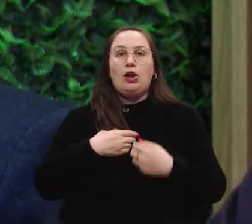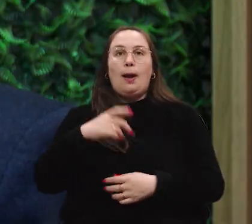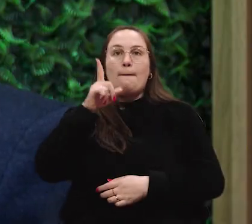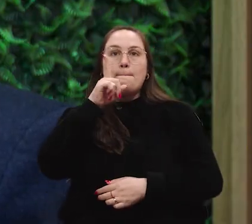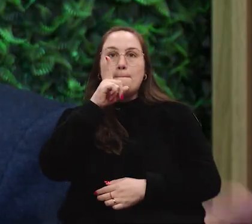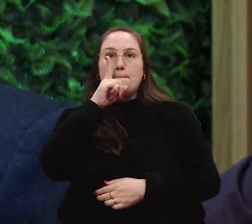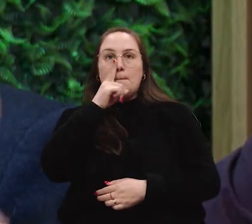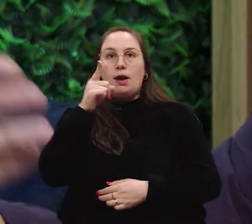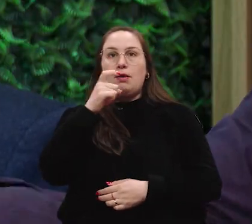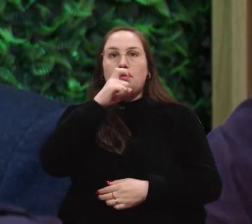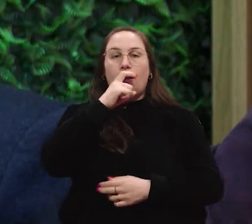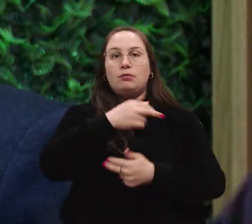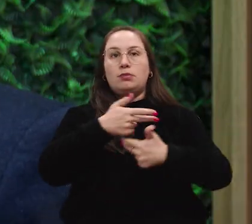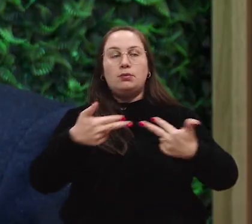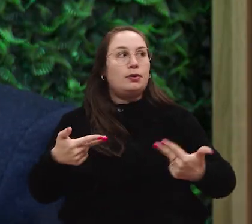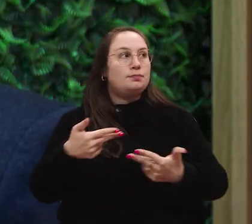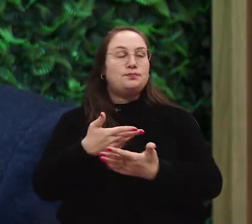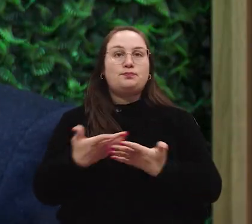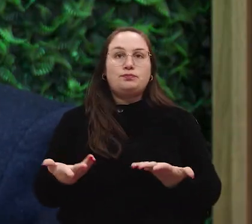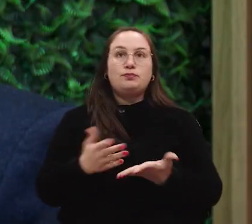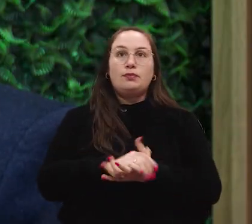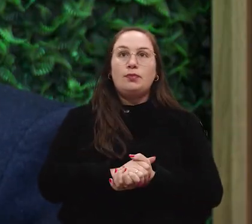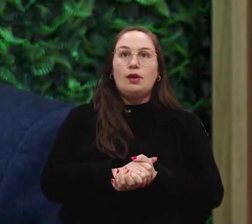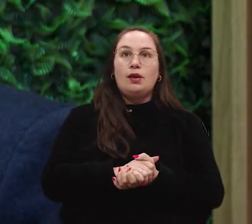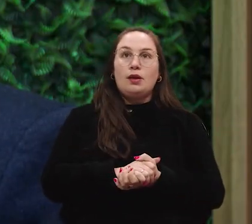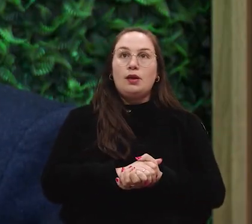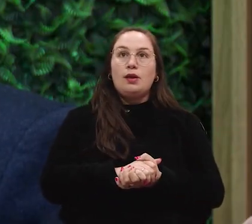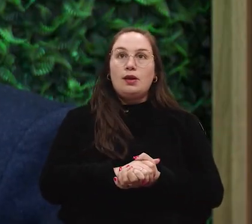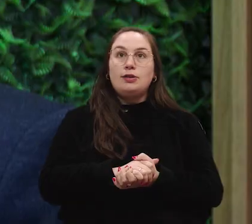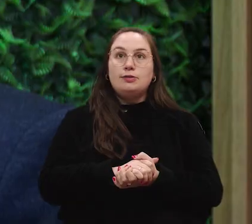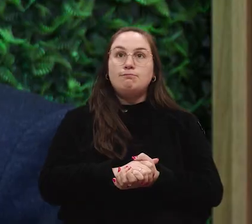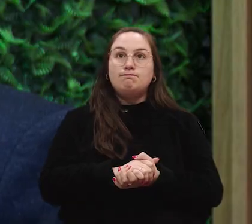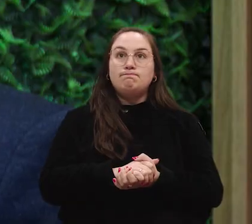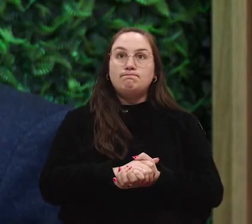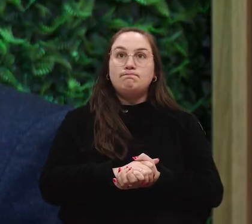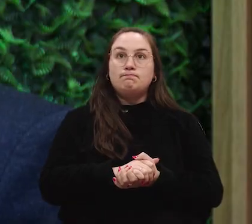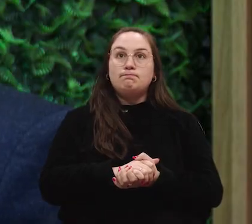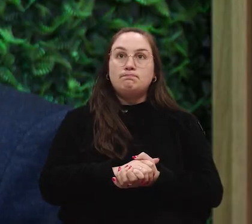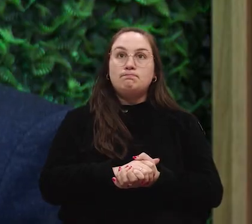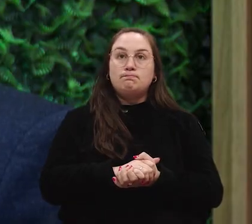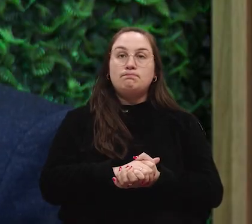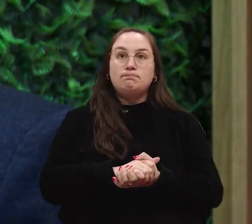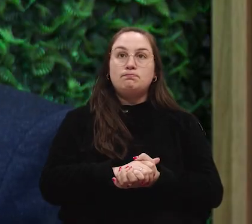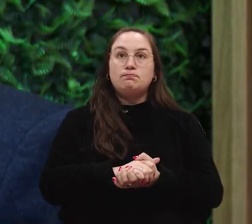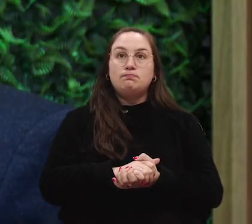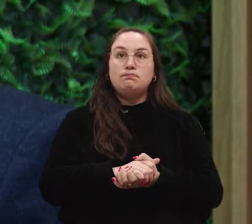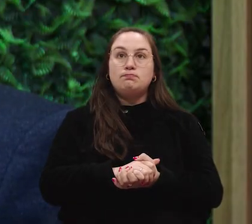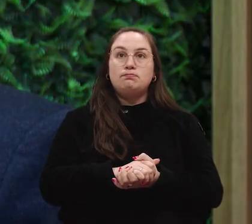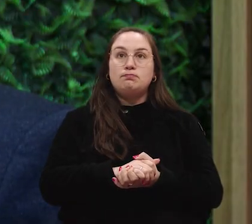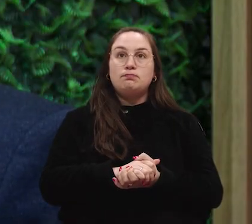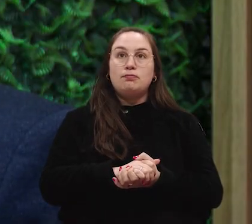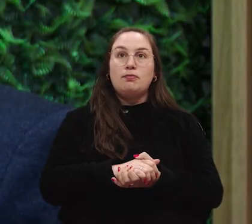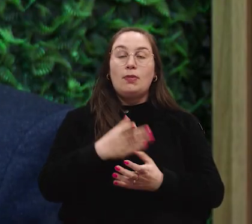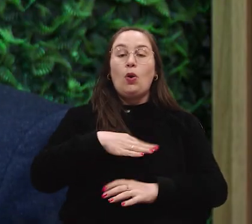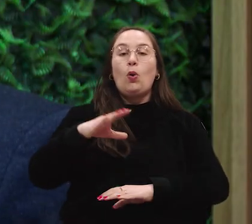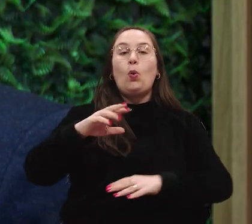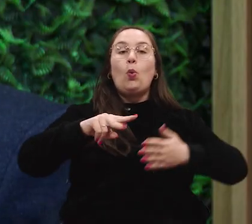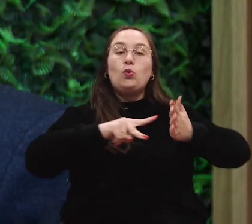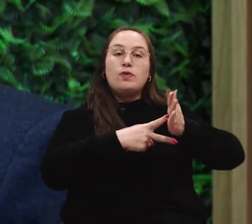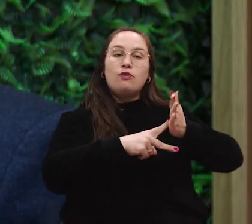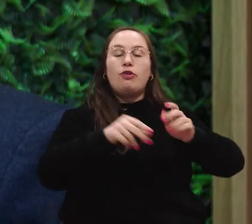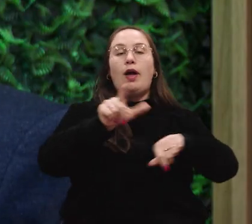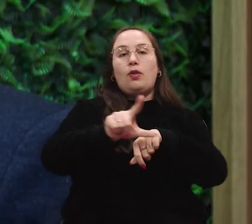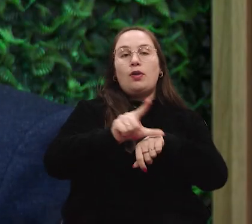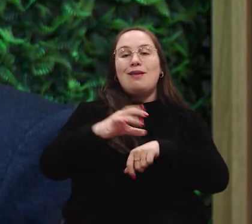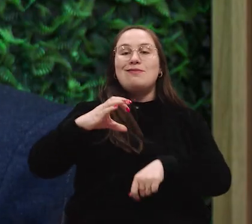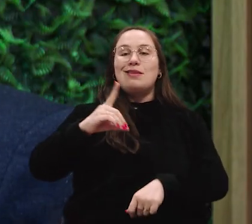Dia das Mães, dos Pais, Natal, amigo secreto, né? Então, mas aí a questão que o CDL fala